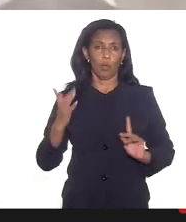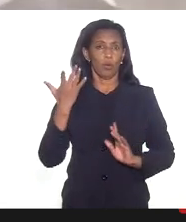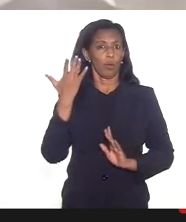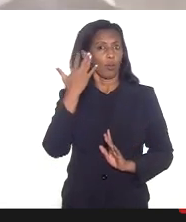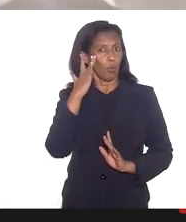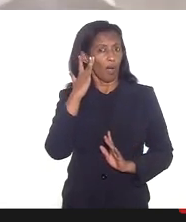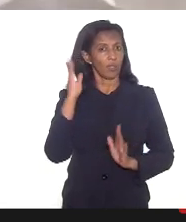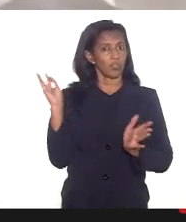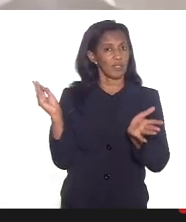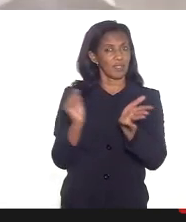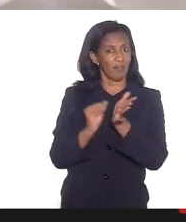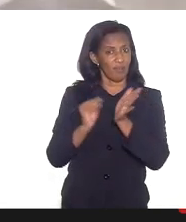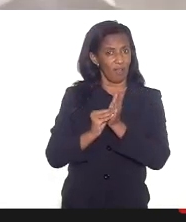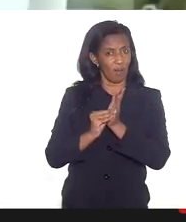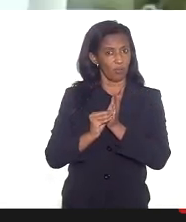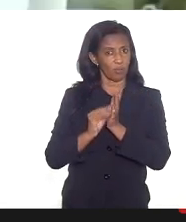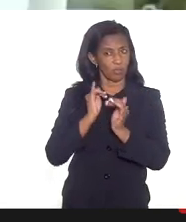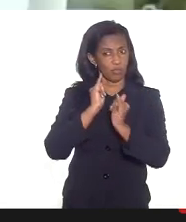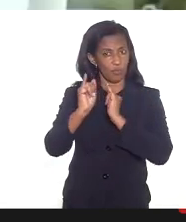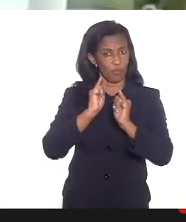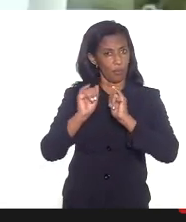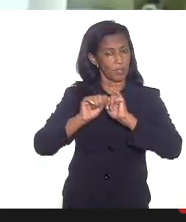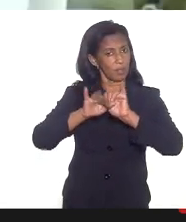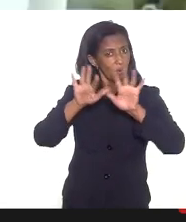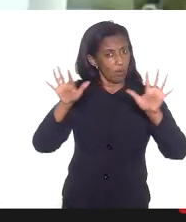de um comando Claro não